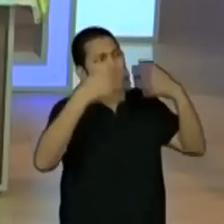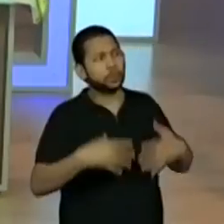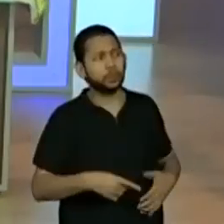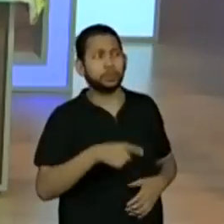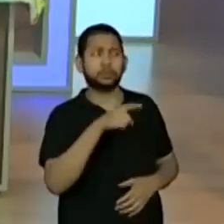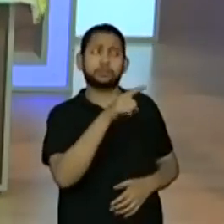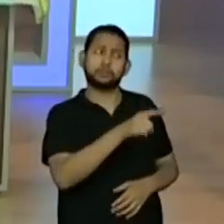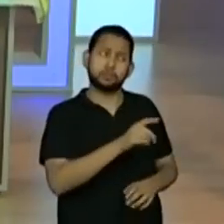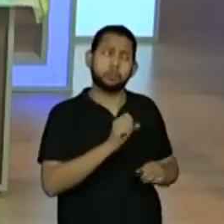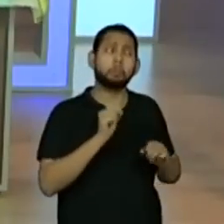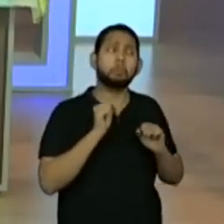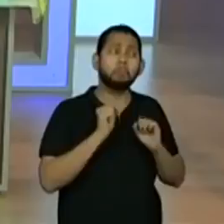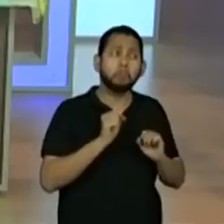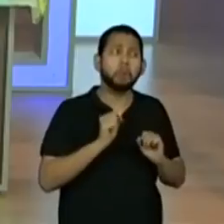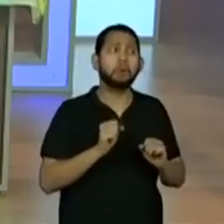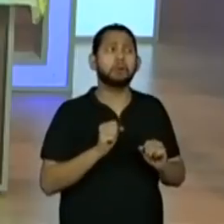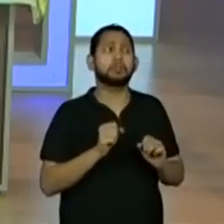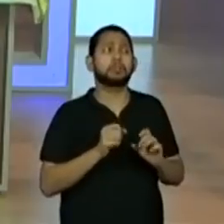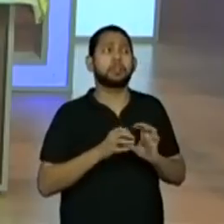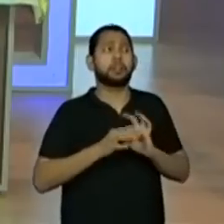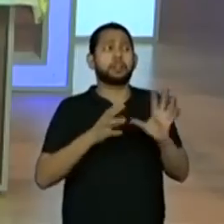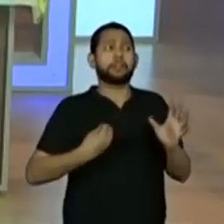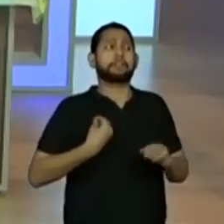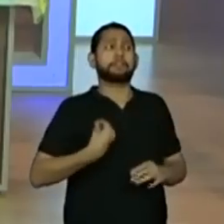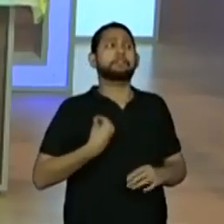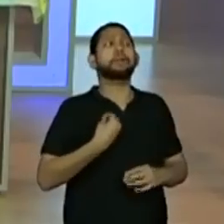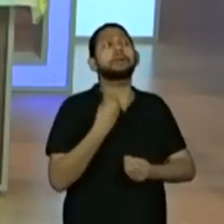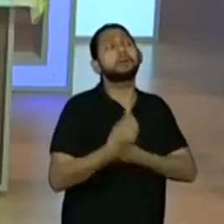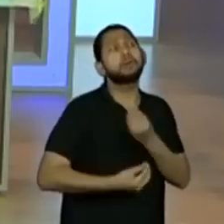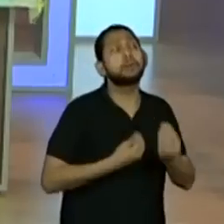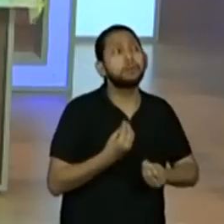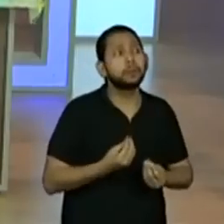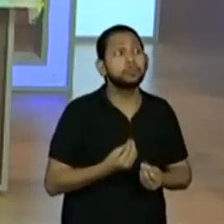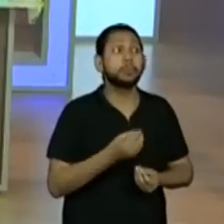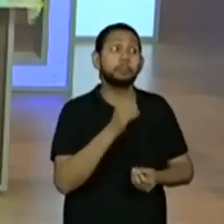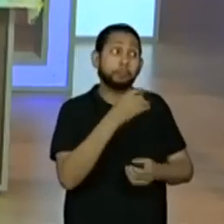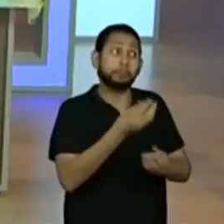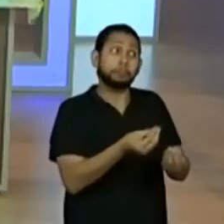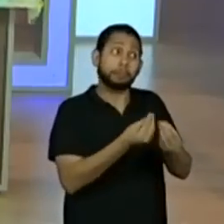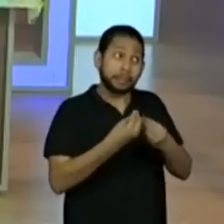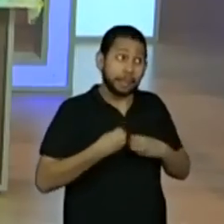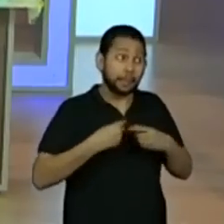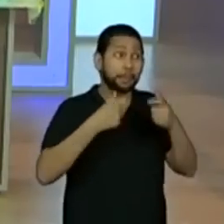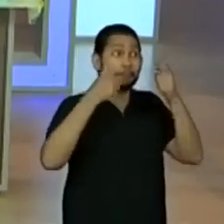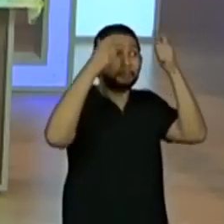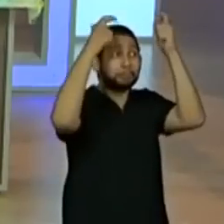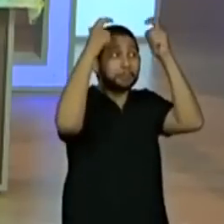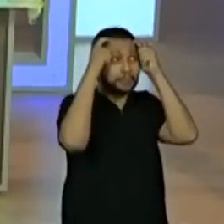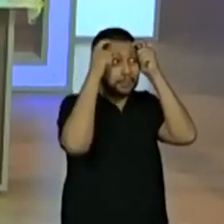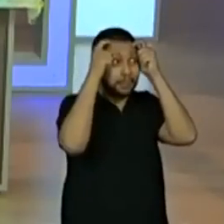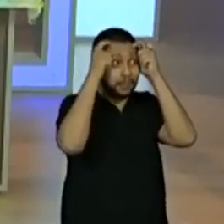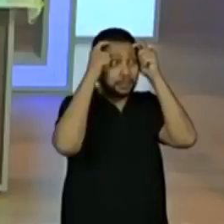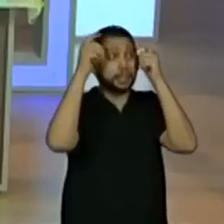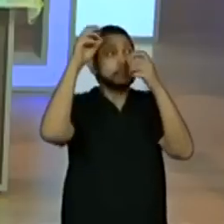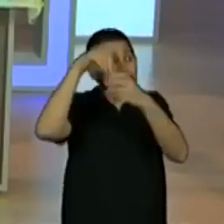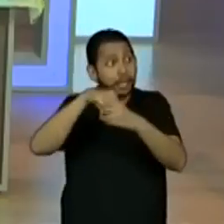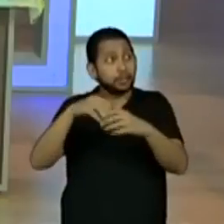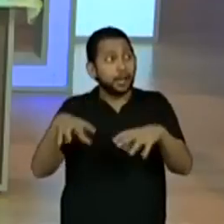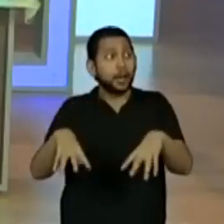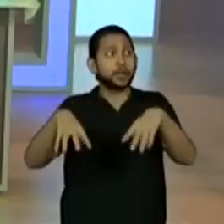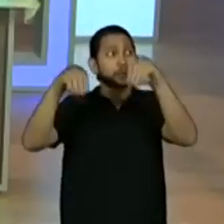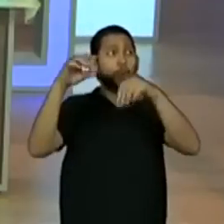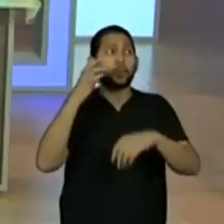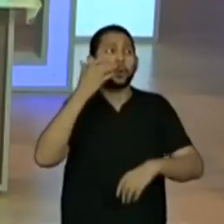você pode se livrar da morte. Sabe como? Se você me trouxer a princesa que mora no castelo de ouro. Ele